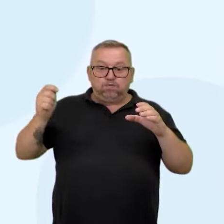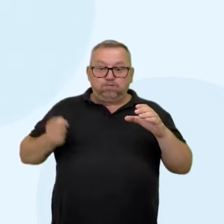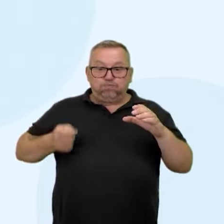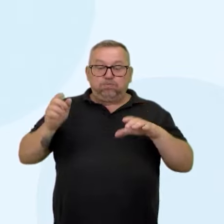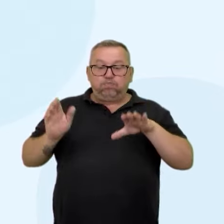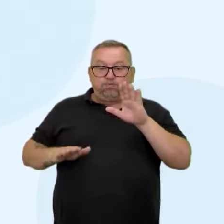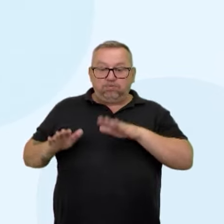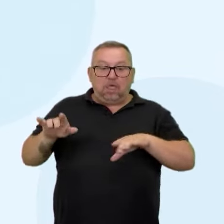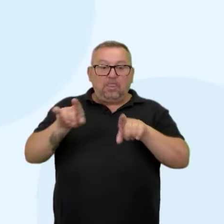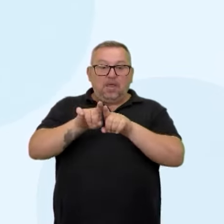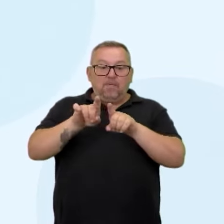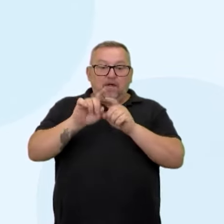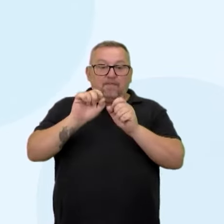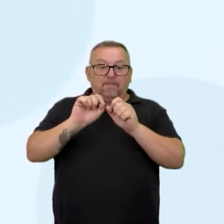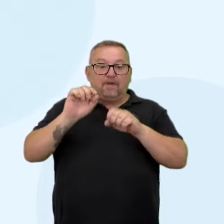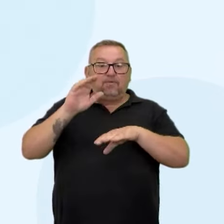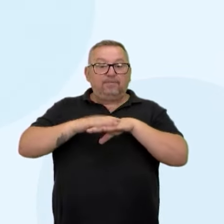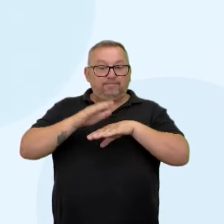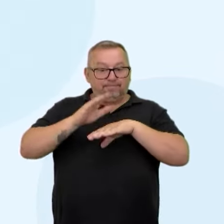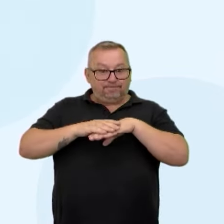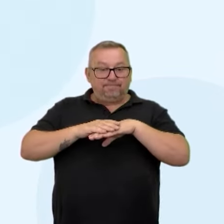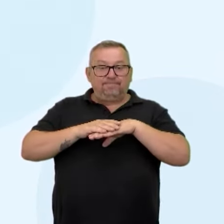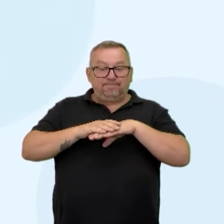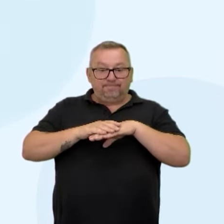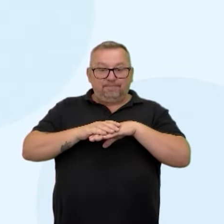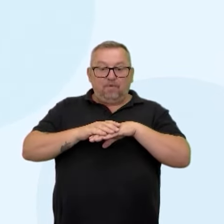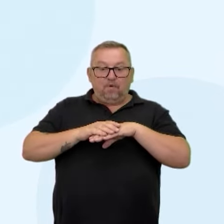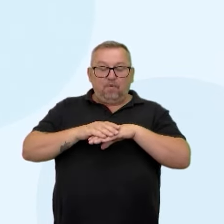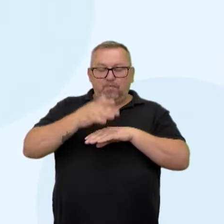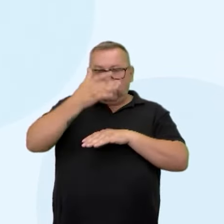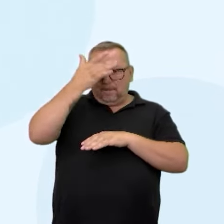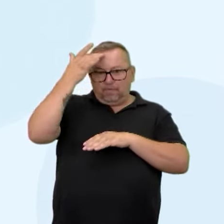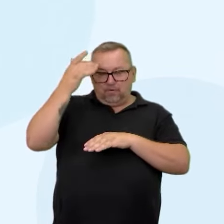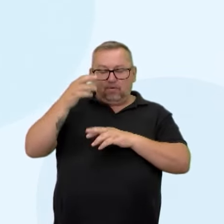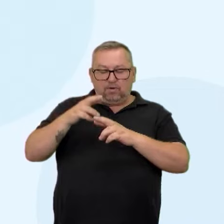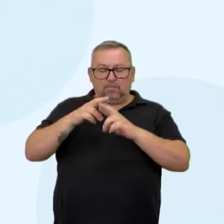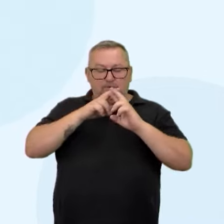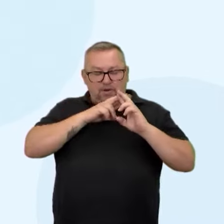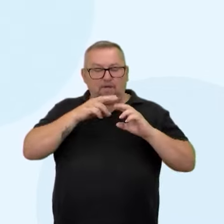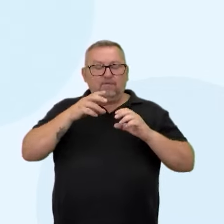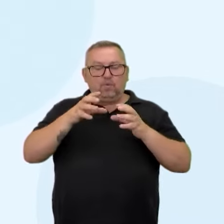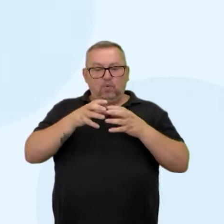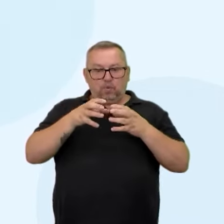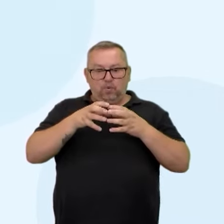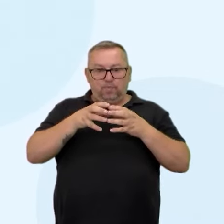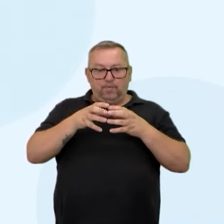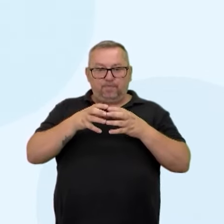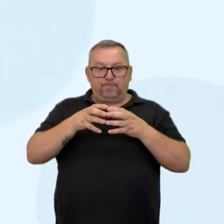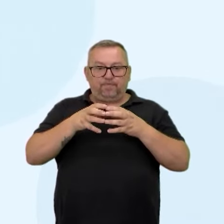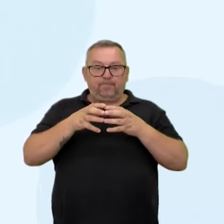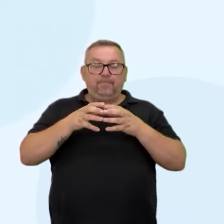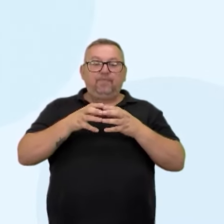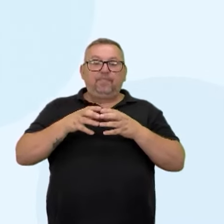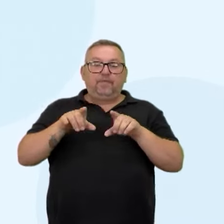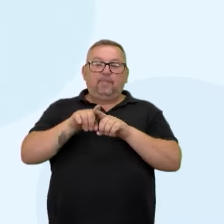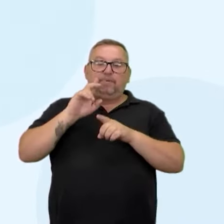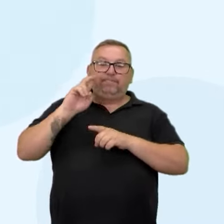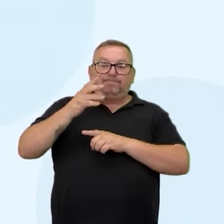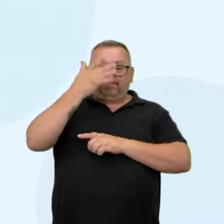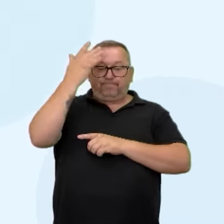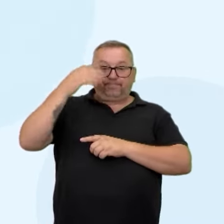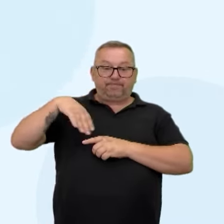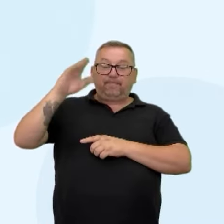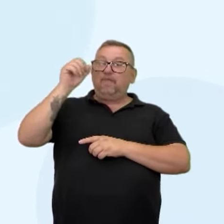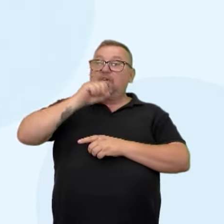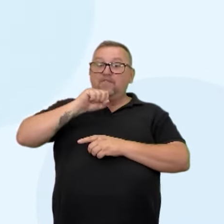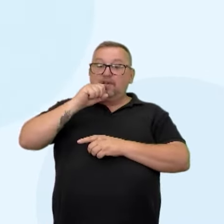repiques, confeccionados de modo artesanal, gente. Então, por eles ali do grupo, considerado, então, as pessoas mais